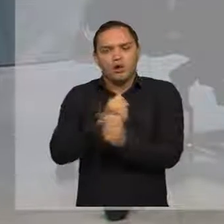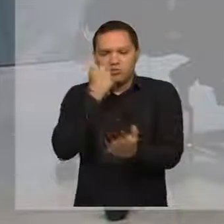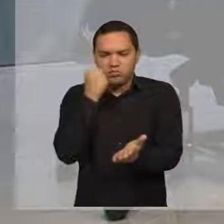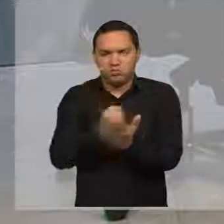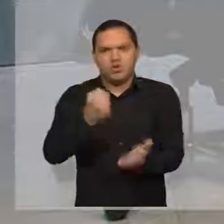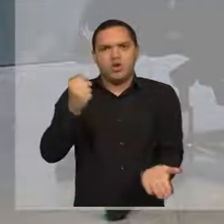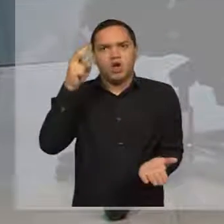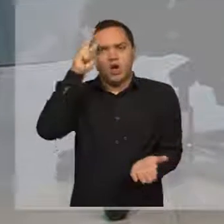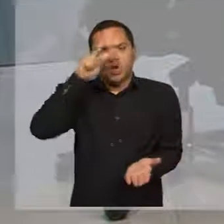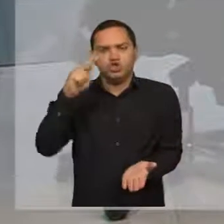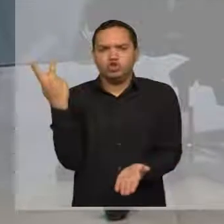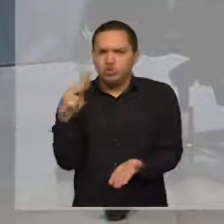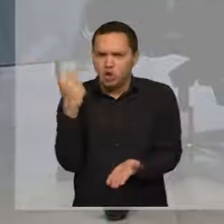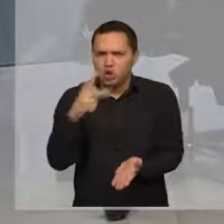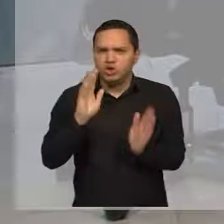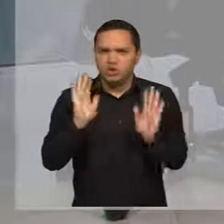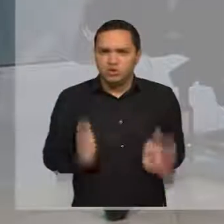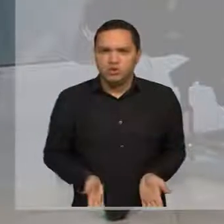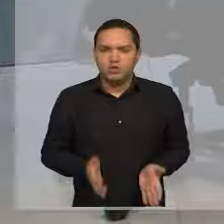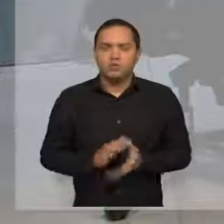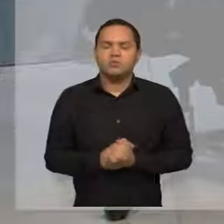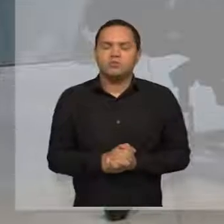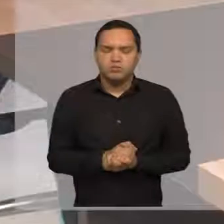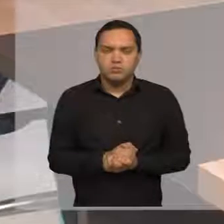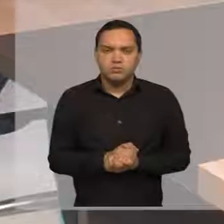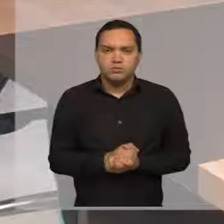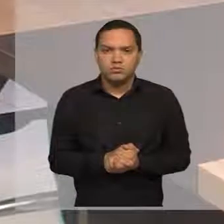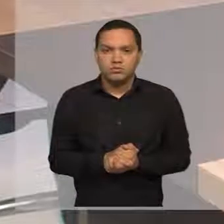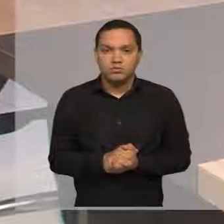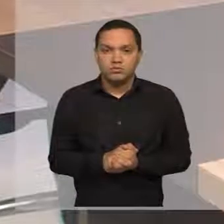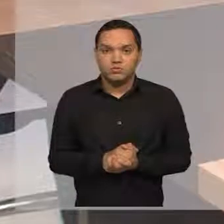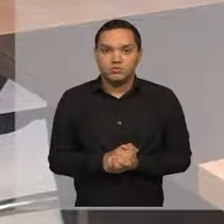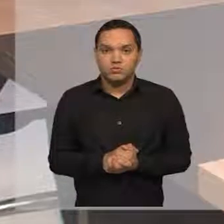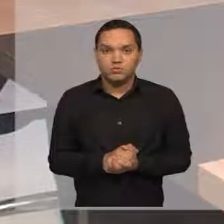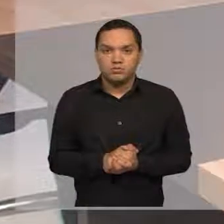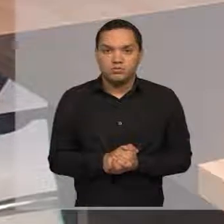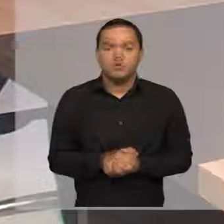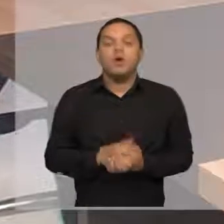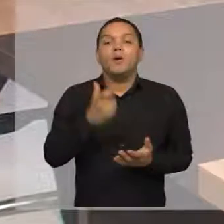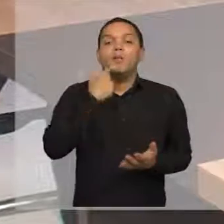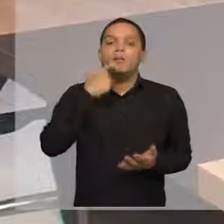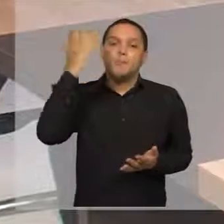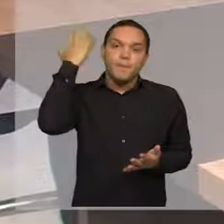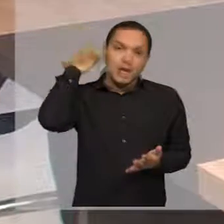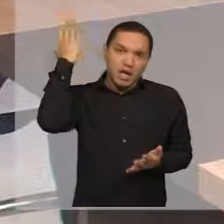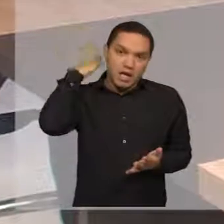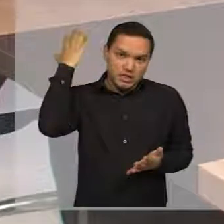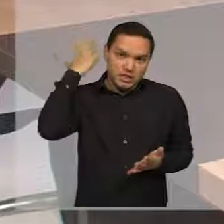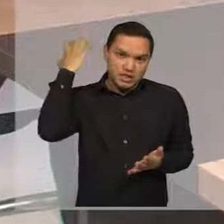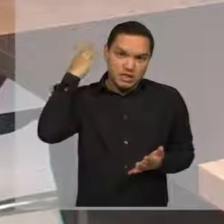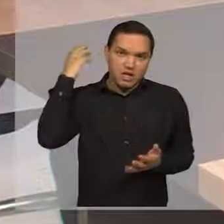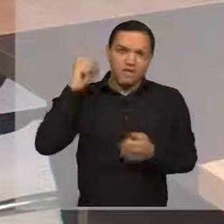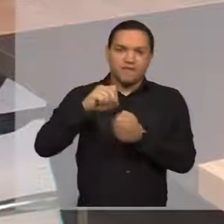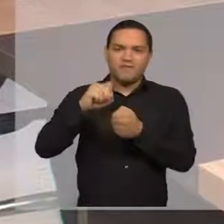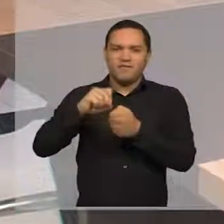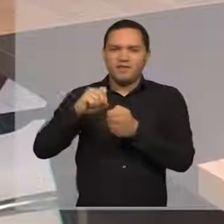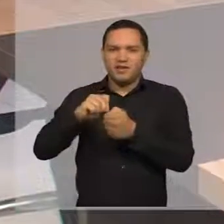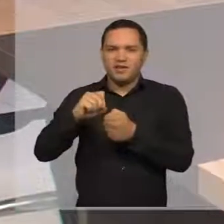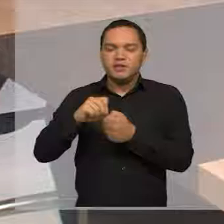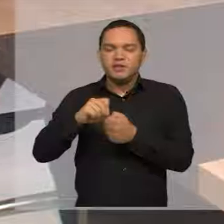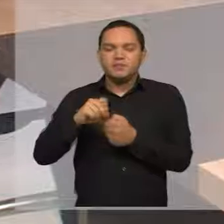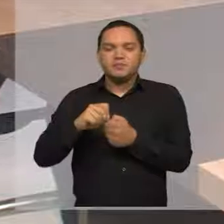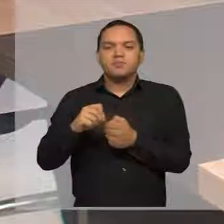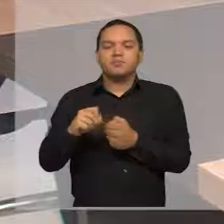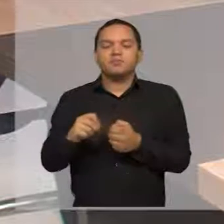história. Né? Vamos pegar aqui o seguinte. Se a gente trabalhar o que foi feito recentemente, o que precisaria fazer para frente, que é o que a gente espera do